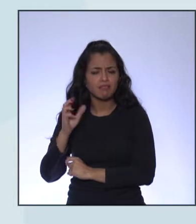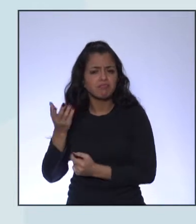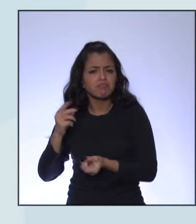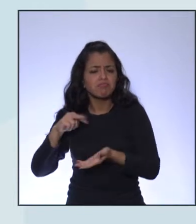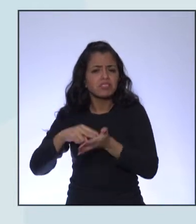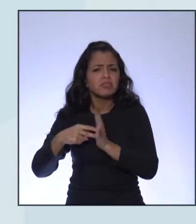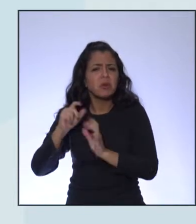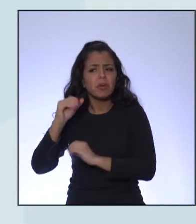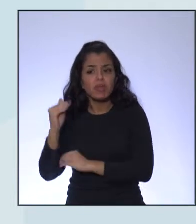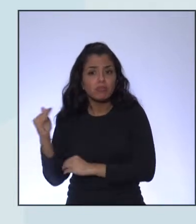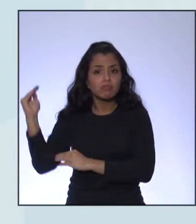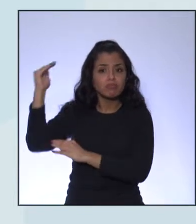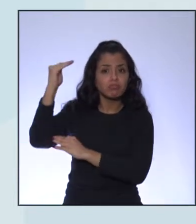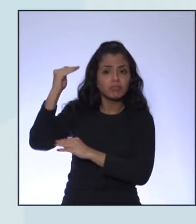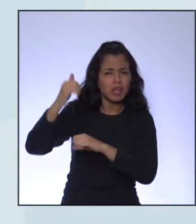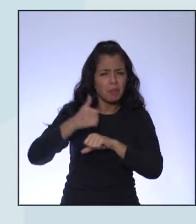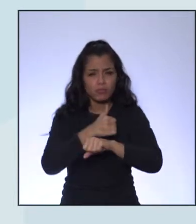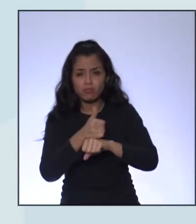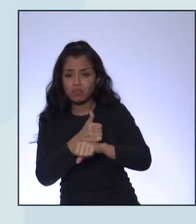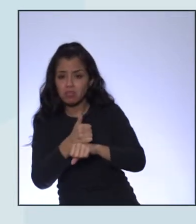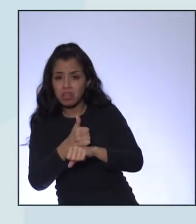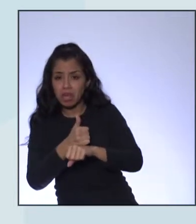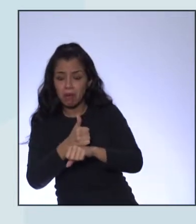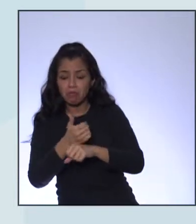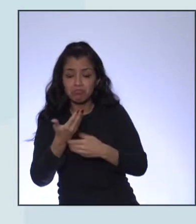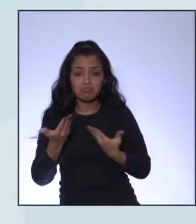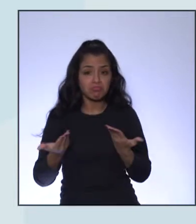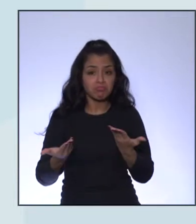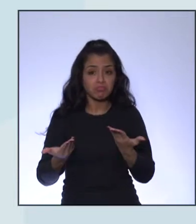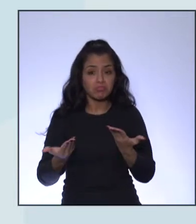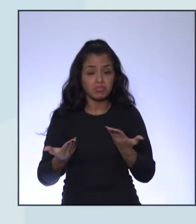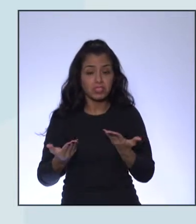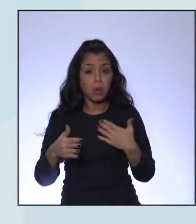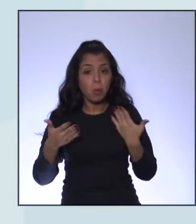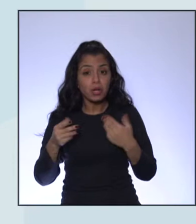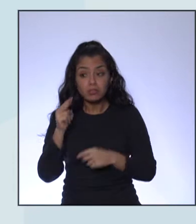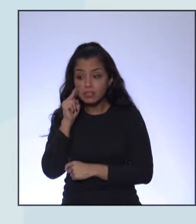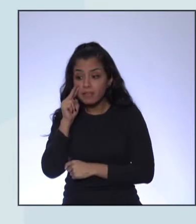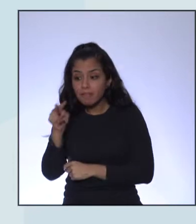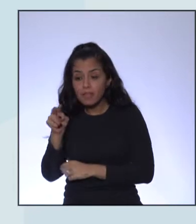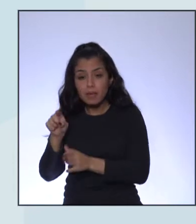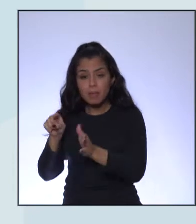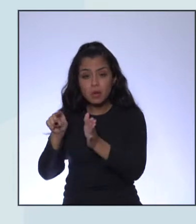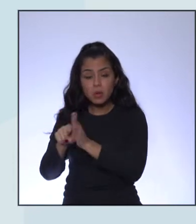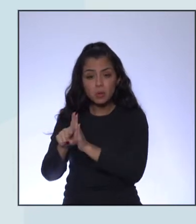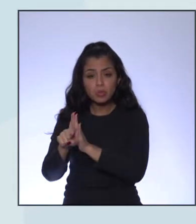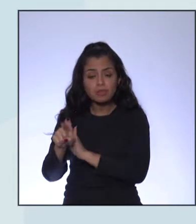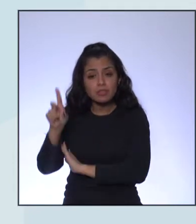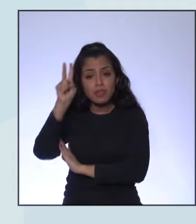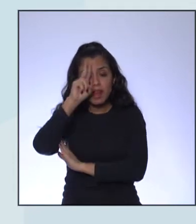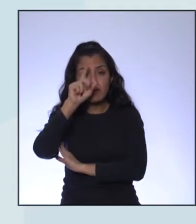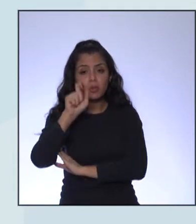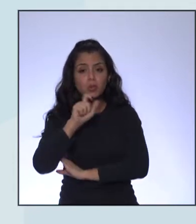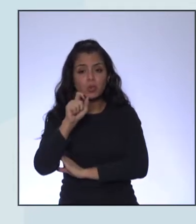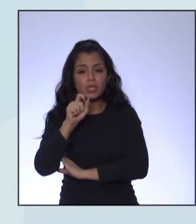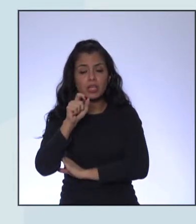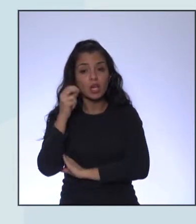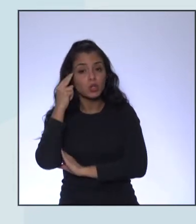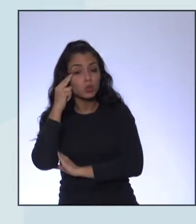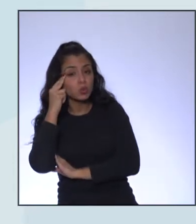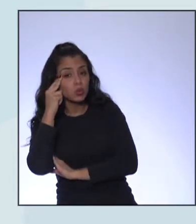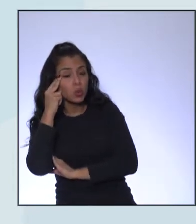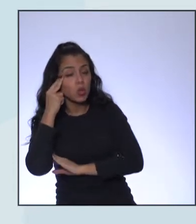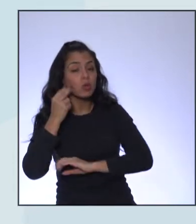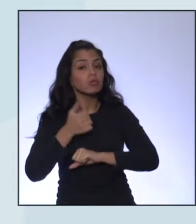Quando vocês pensam nessa pergunta, o que vem à cabeça? Qual sonho? Qual carreira? Se vocês vão continuar o estudo,